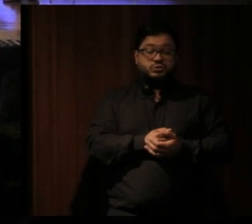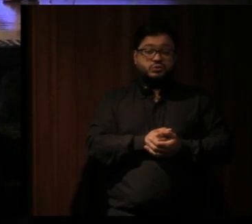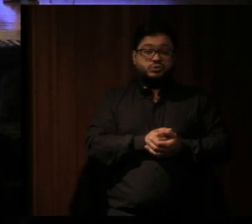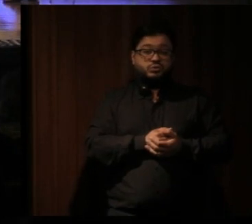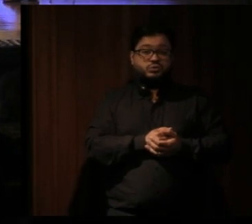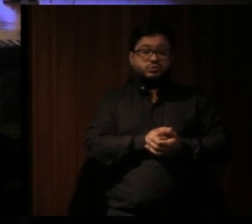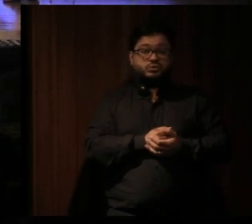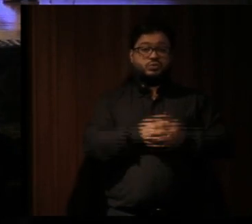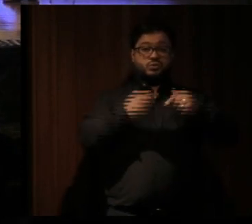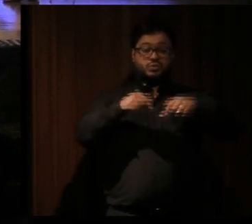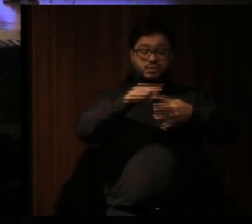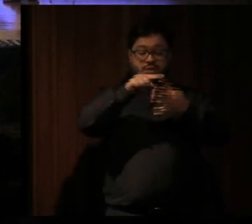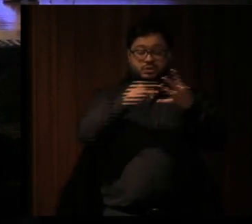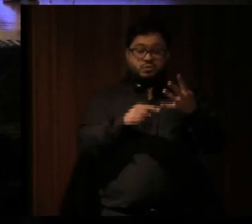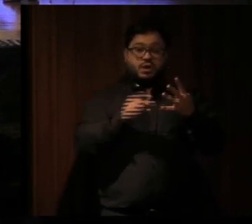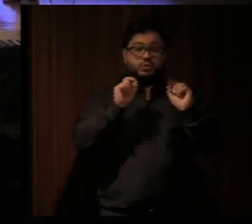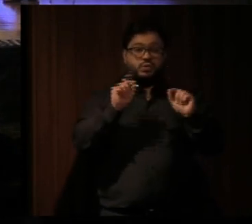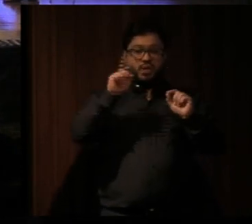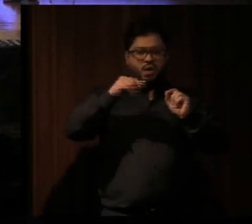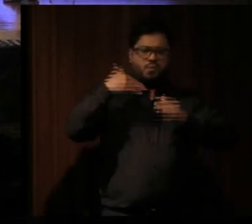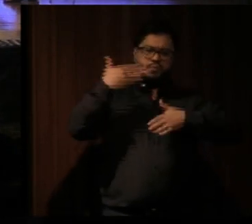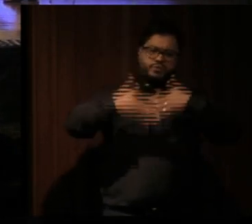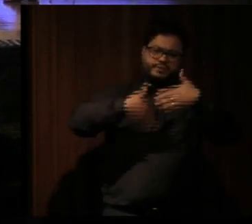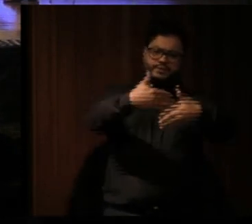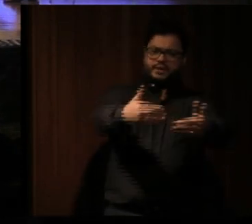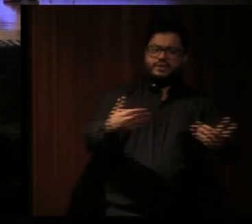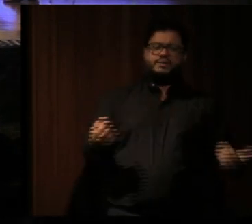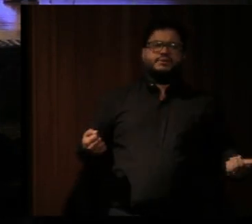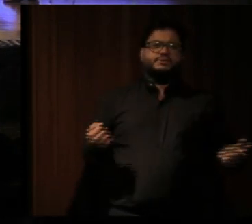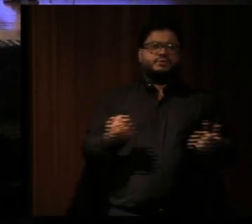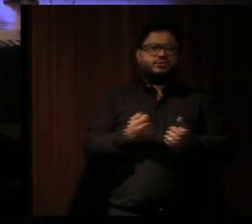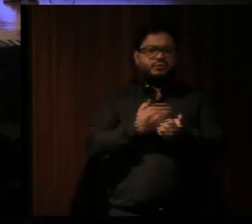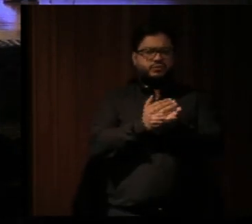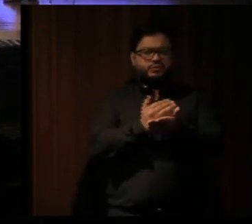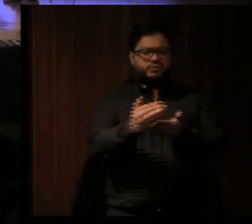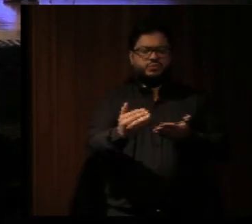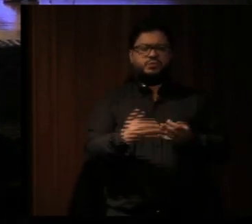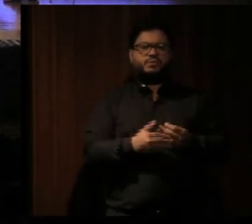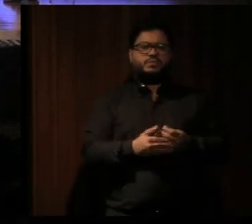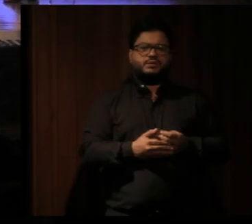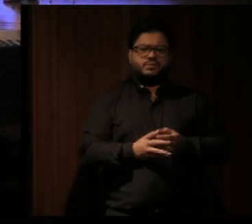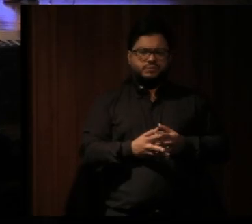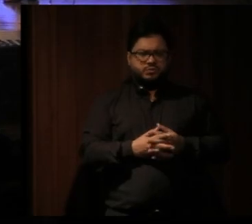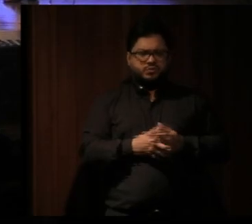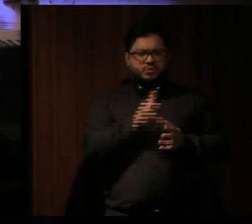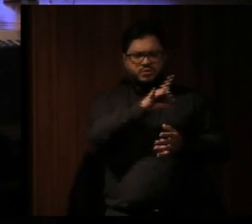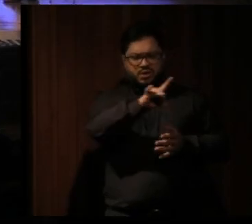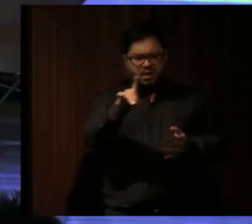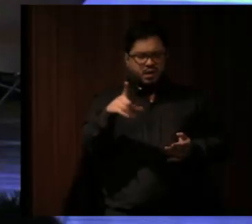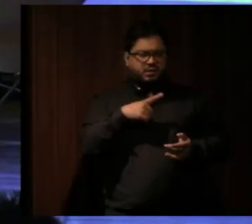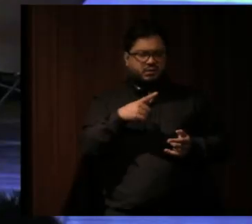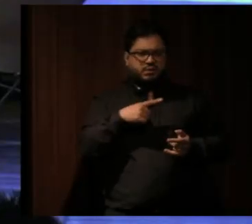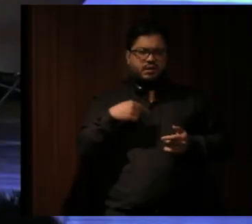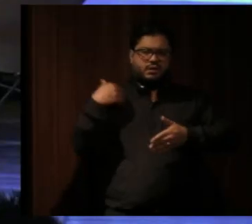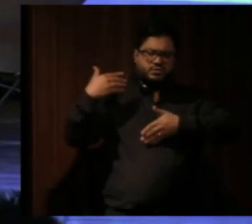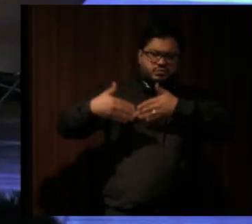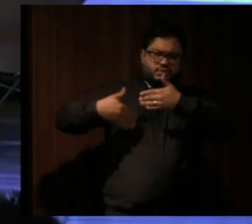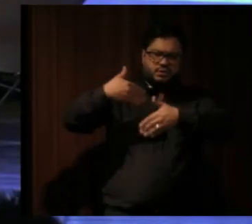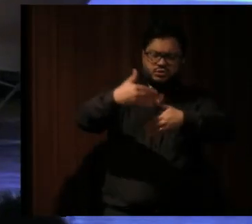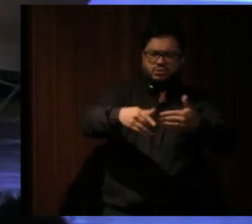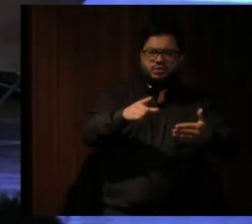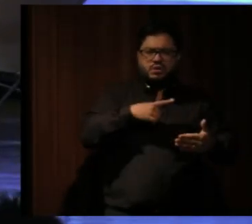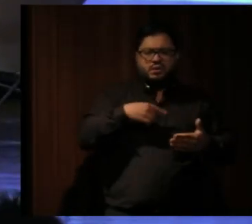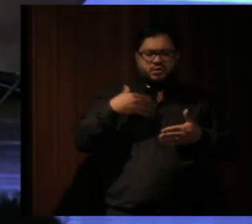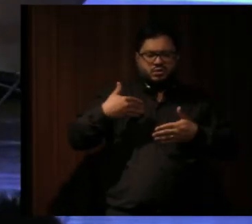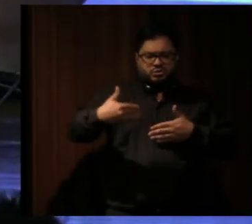aqui né dessas quatro falas é que é um processo né começou o cada vez veículo tem aí a sua trajetória tem o